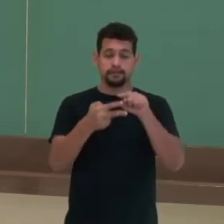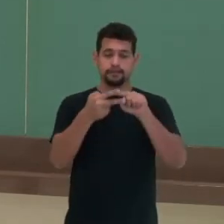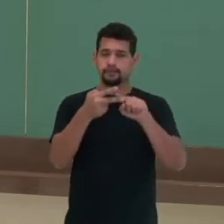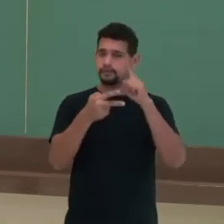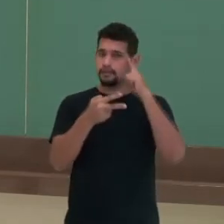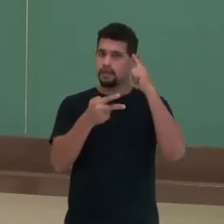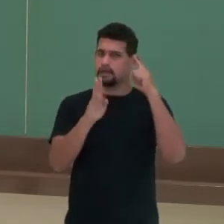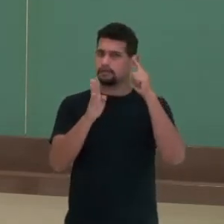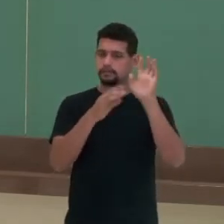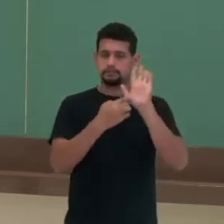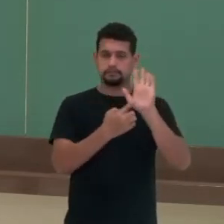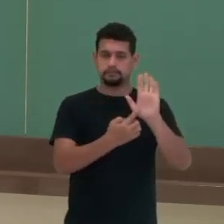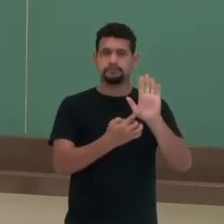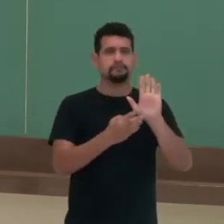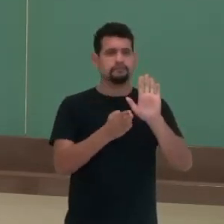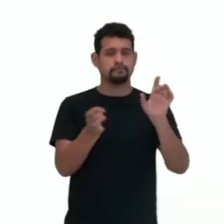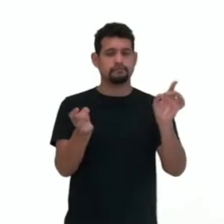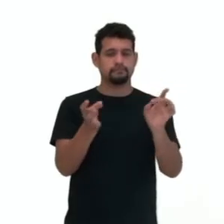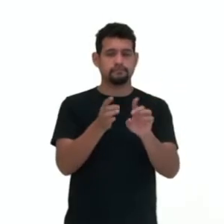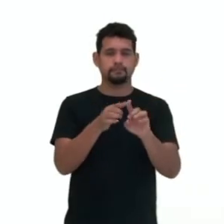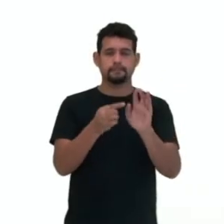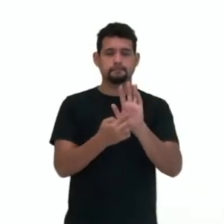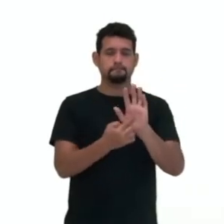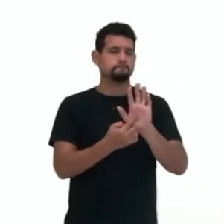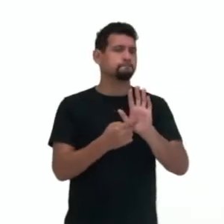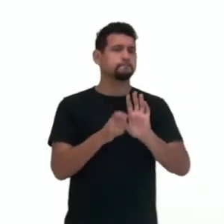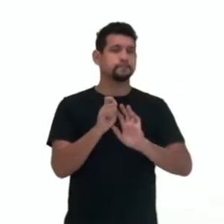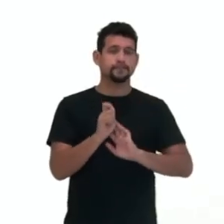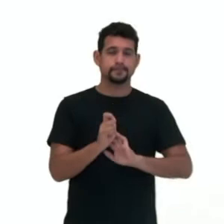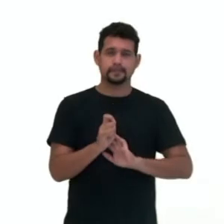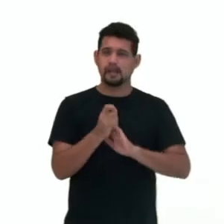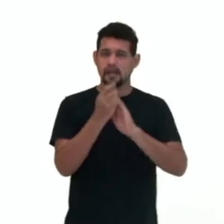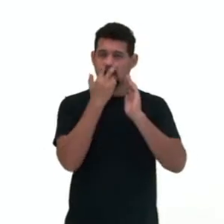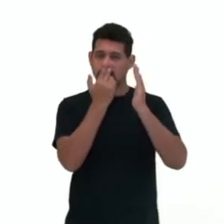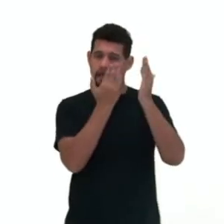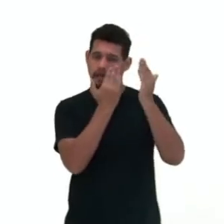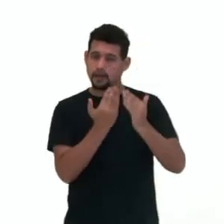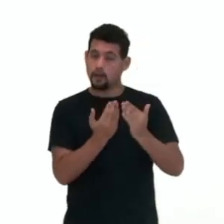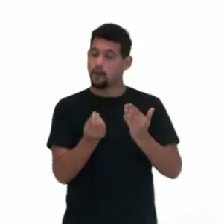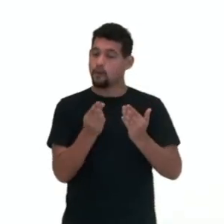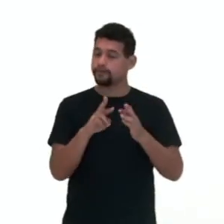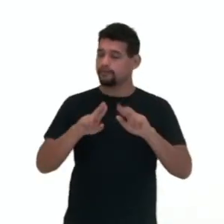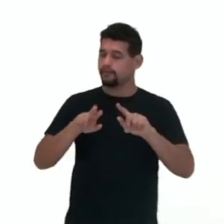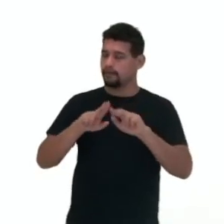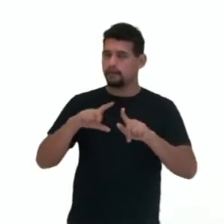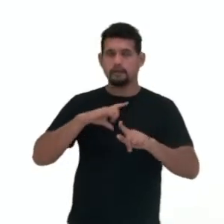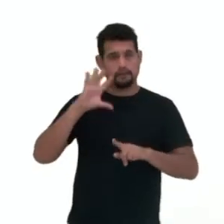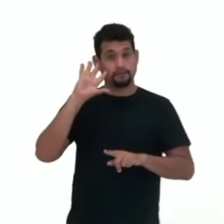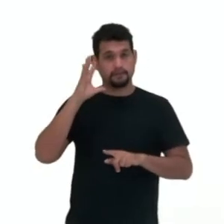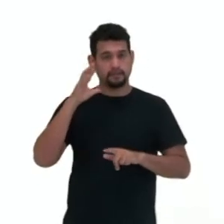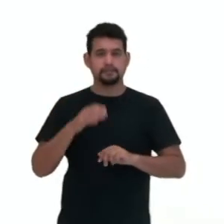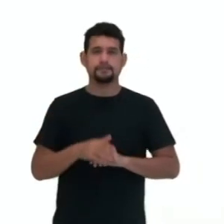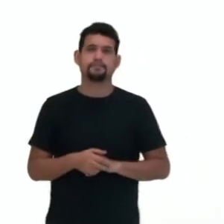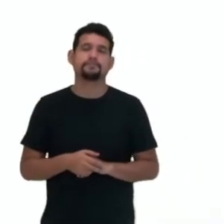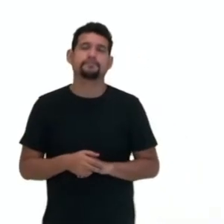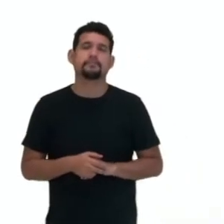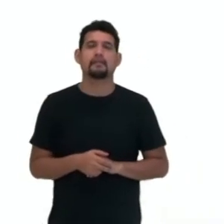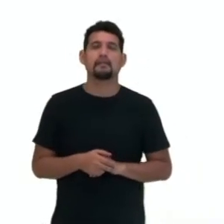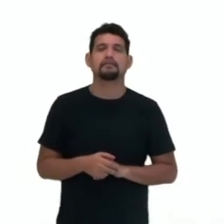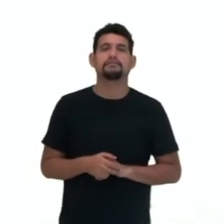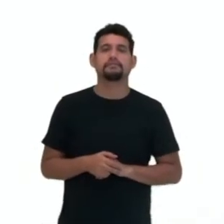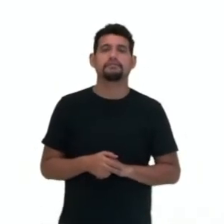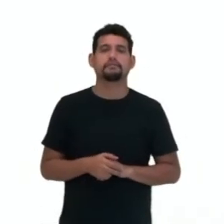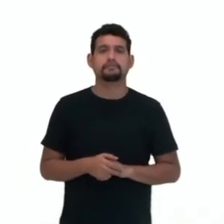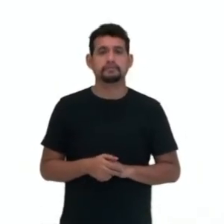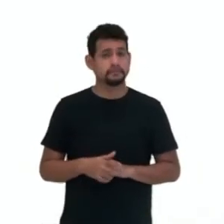ideias são apresentadas e ressaltam-se as semelhanças ou diferenças entre elas, né? Então,